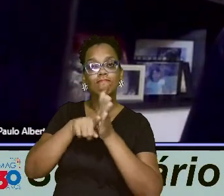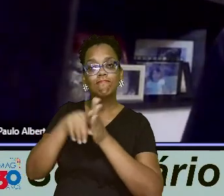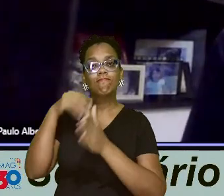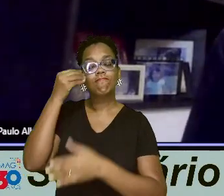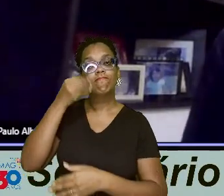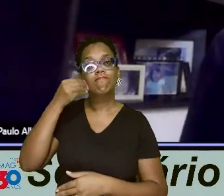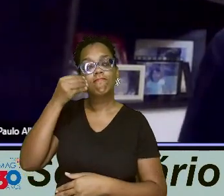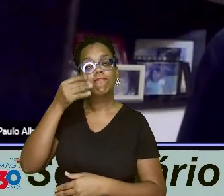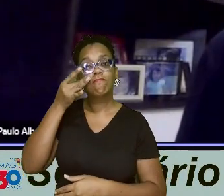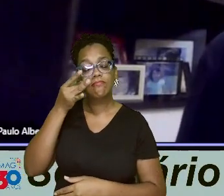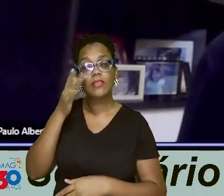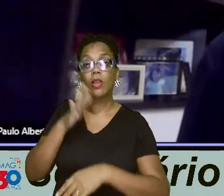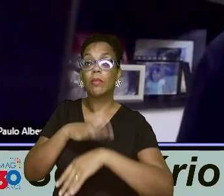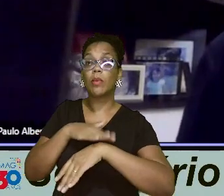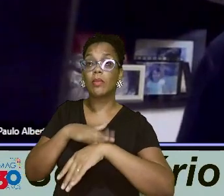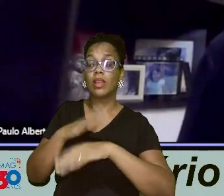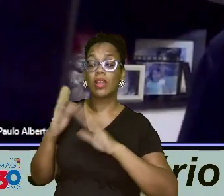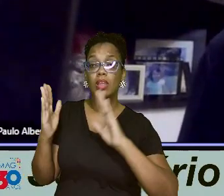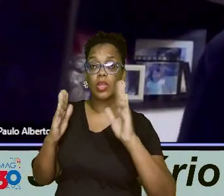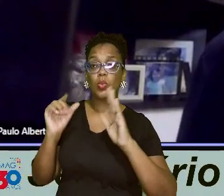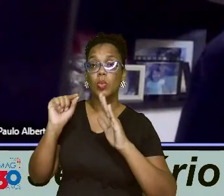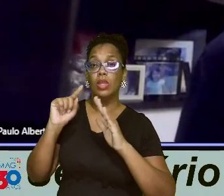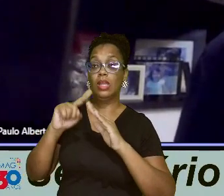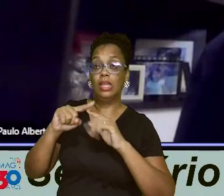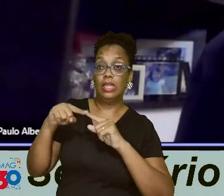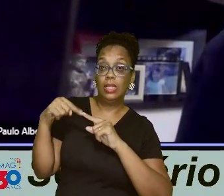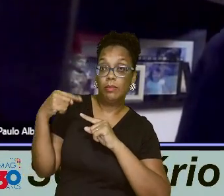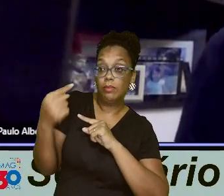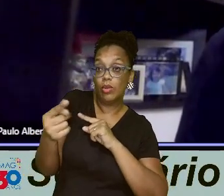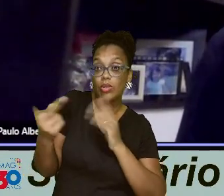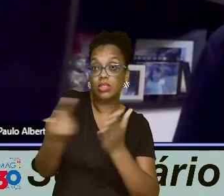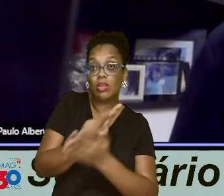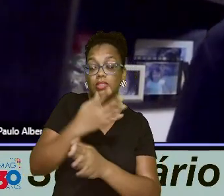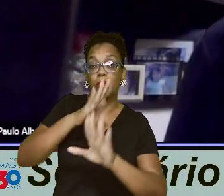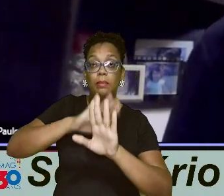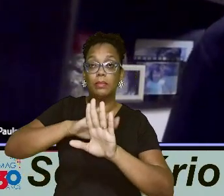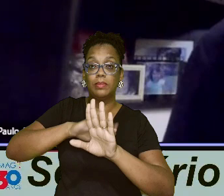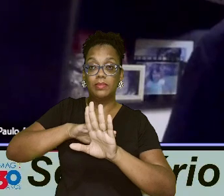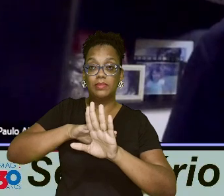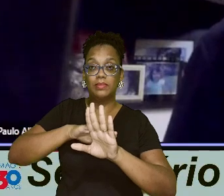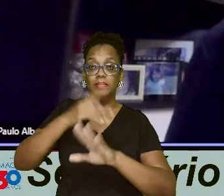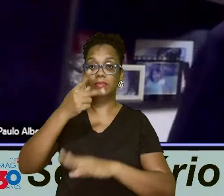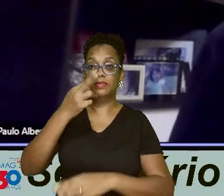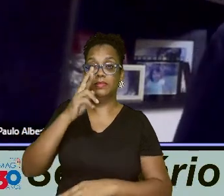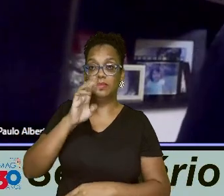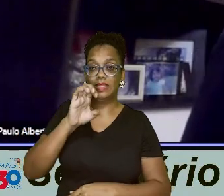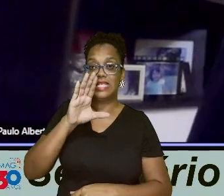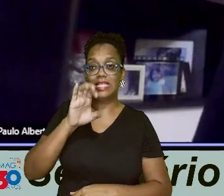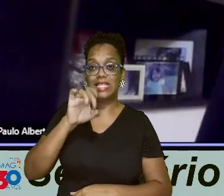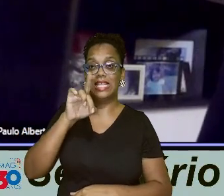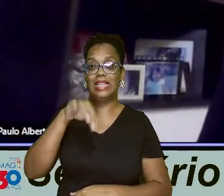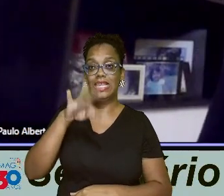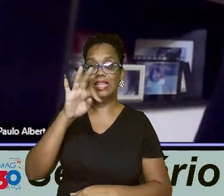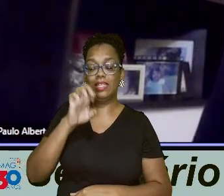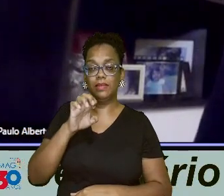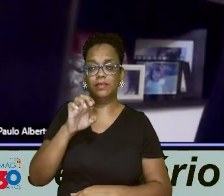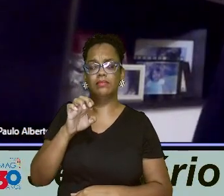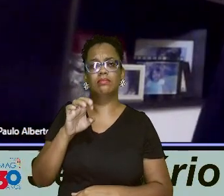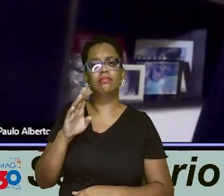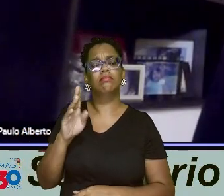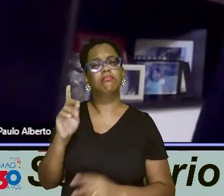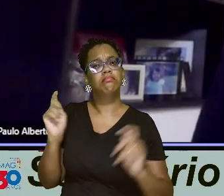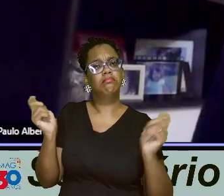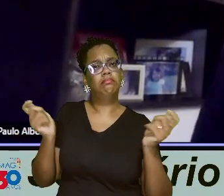momento imediatamente posterior ao advento do precedente. E isso inviabilizou ou impediu